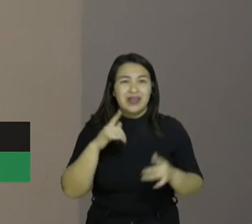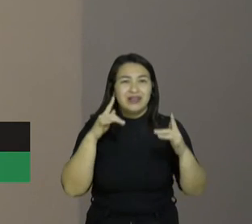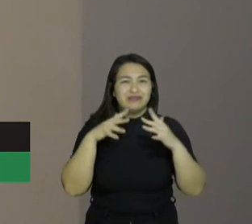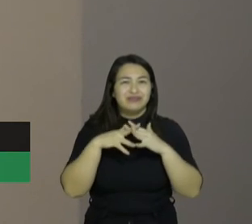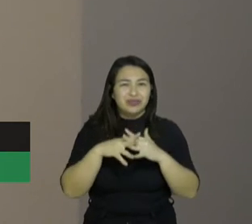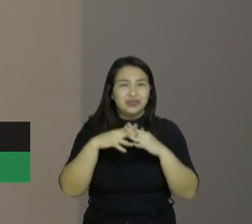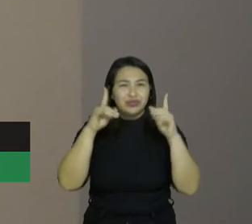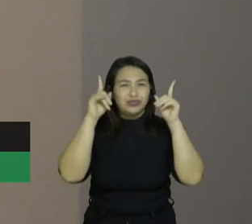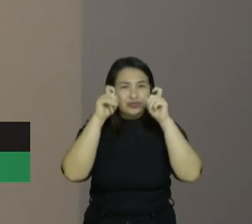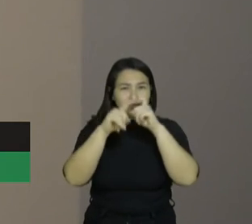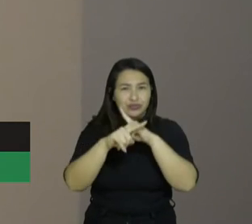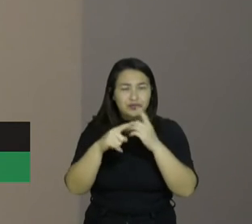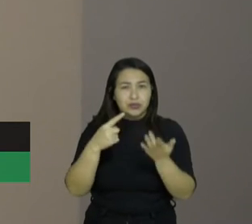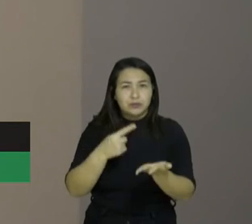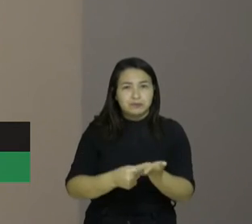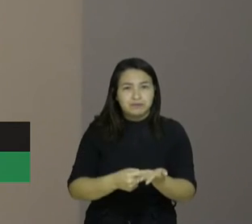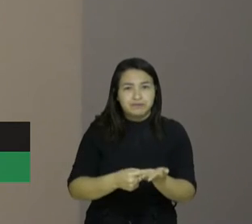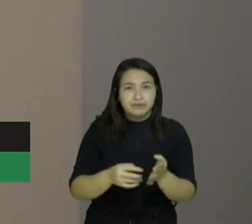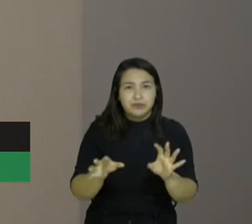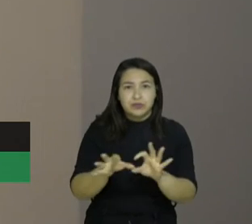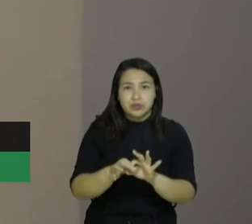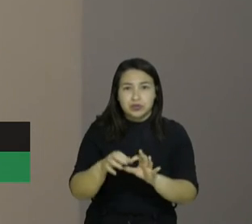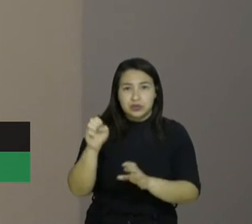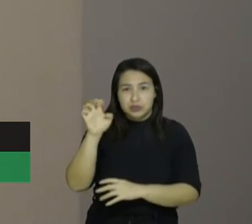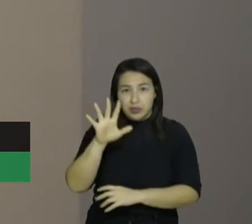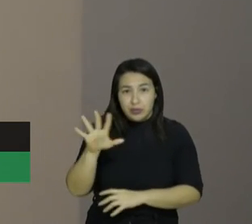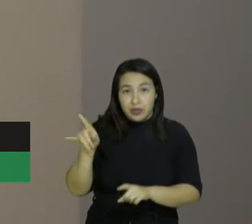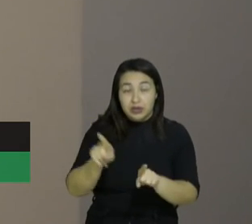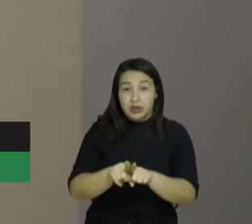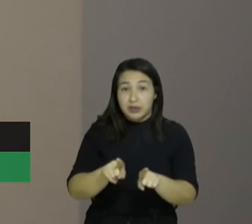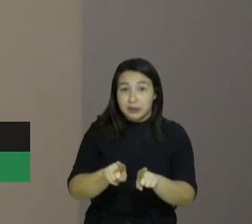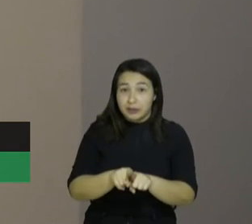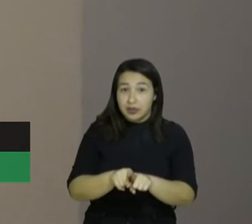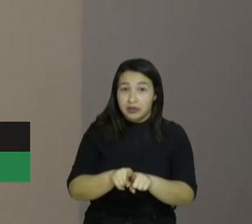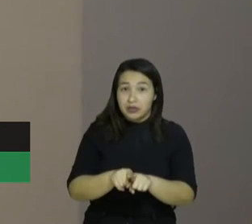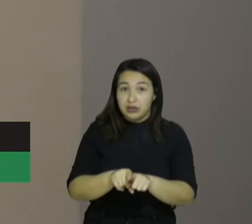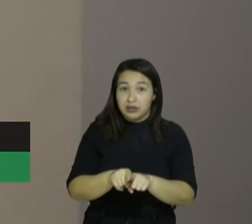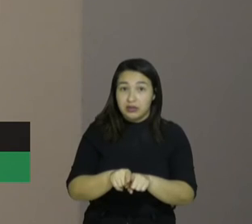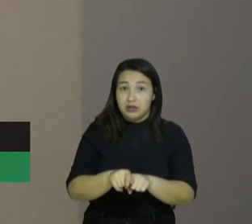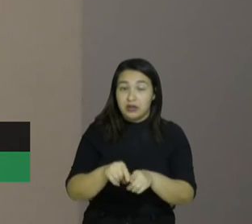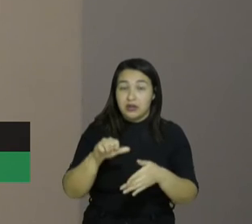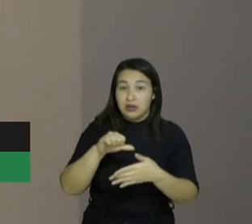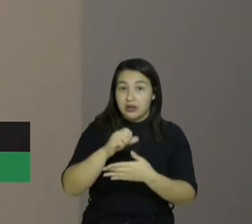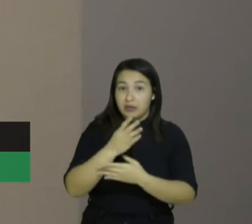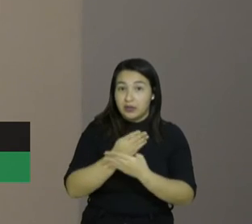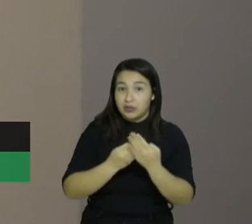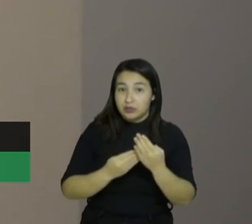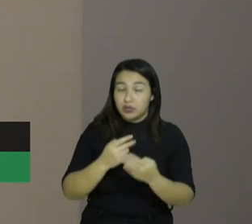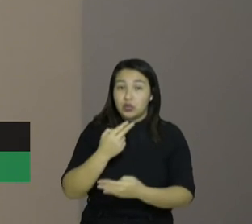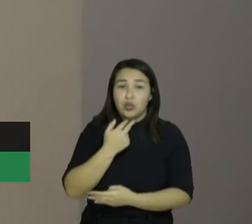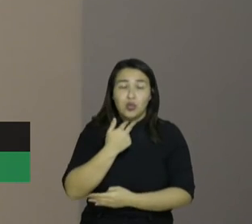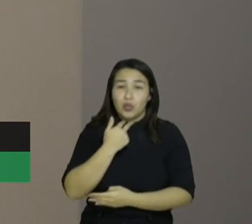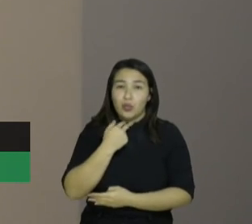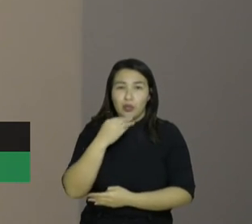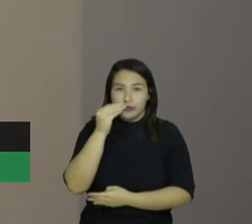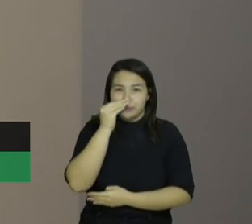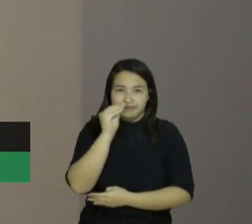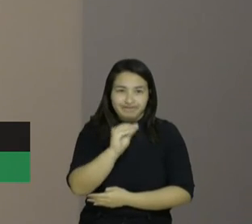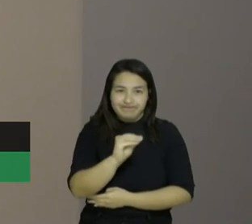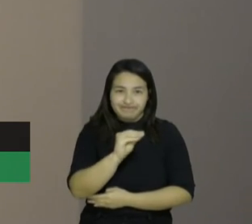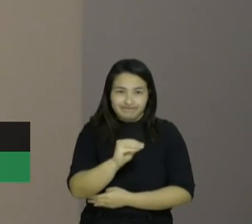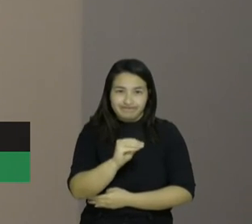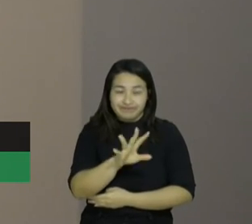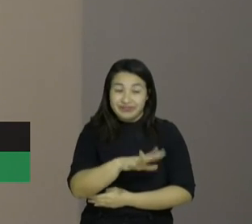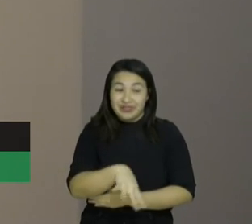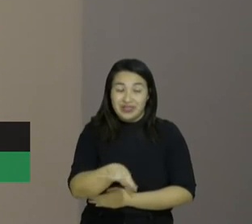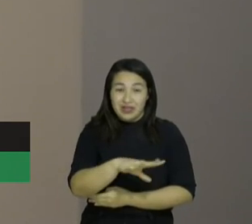acordo entre a união europeia e o Mercosul não podemos ignorar um setor que está no coração das nossas economias e